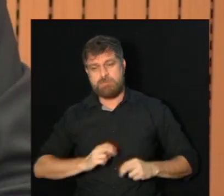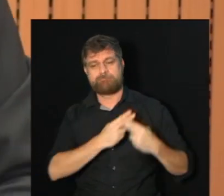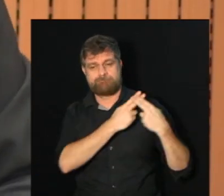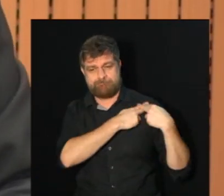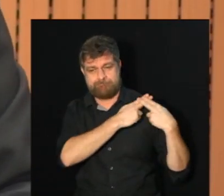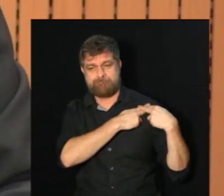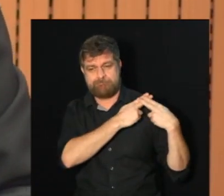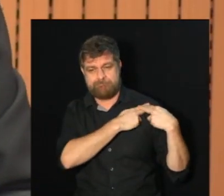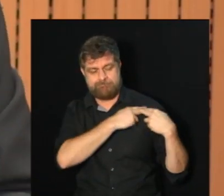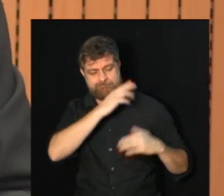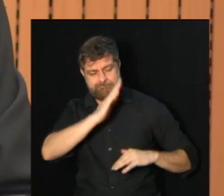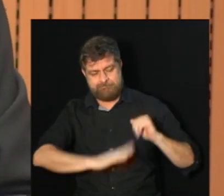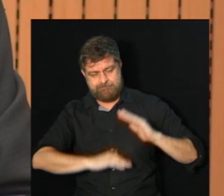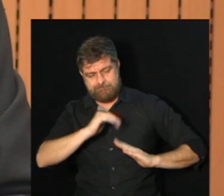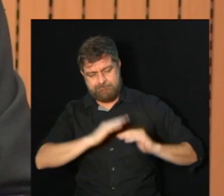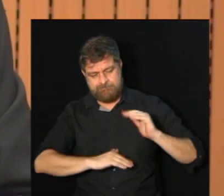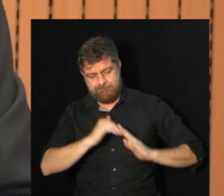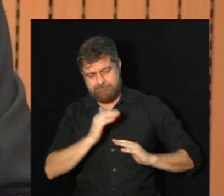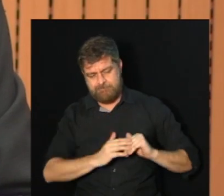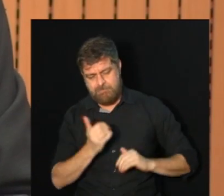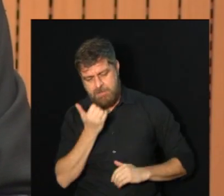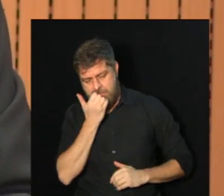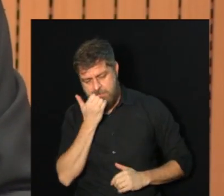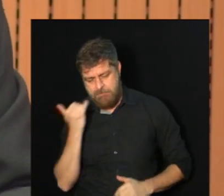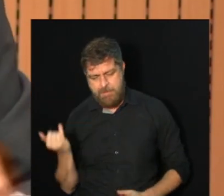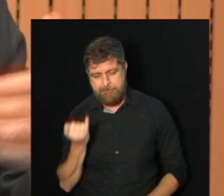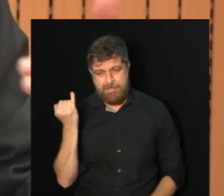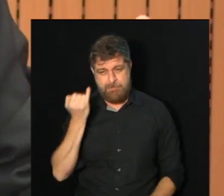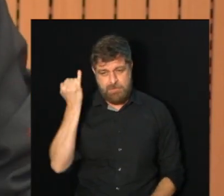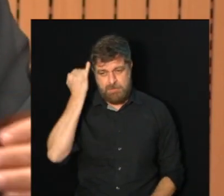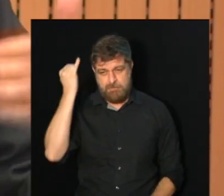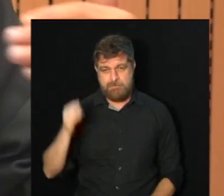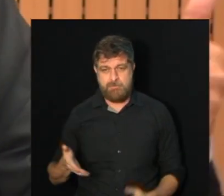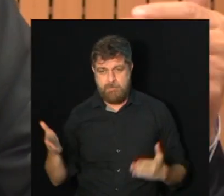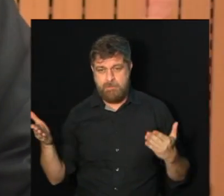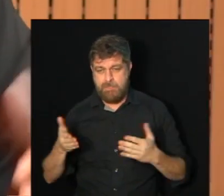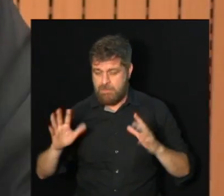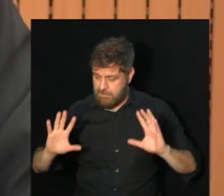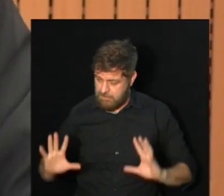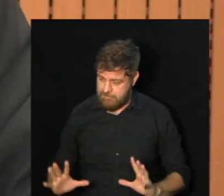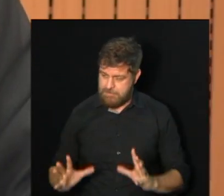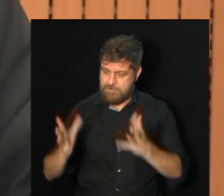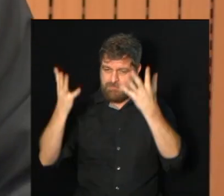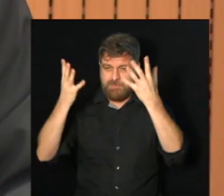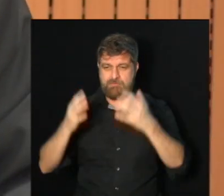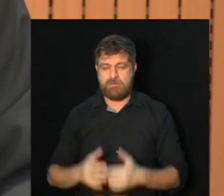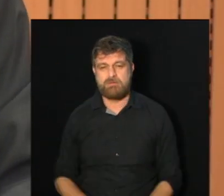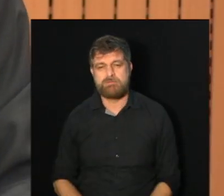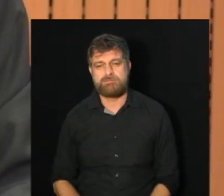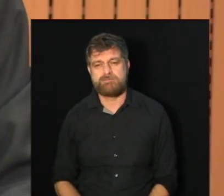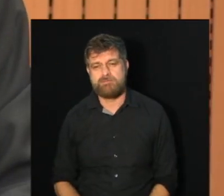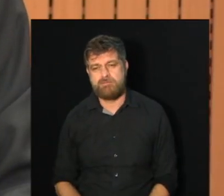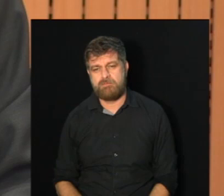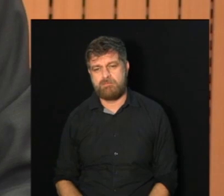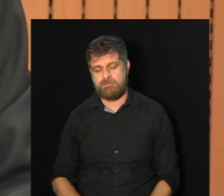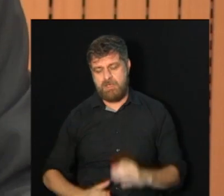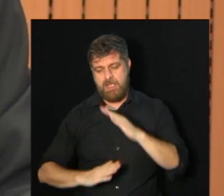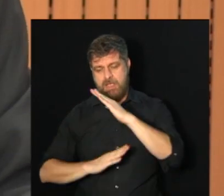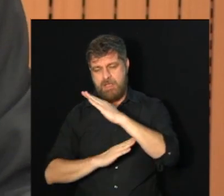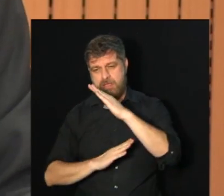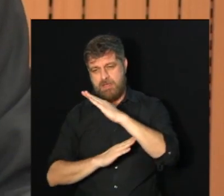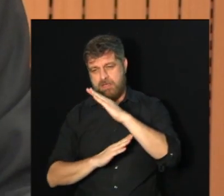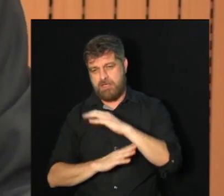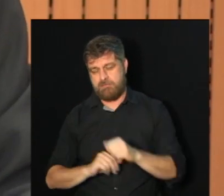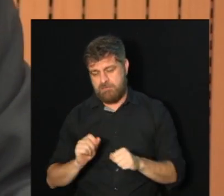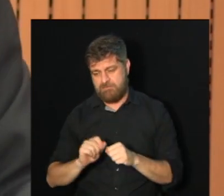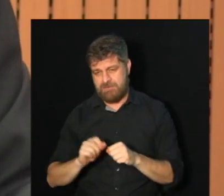responsáveis no exercício dessa importante função. Então, hoje, em comemoração aos radioamadores, a Câmara de Campinas